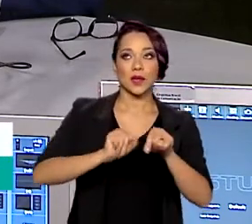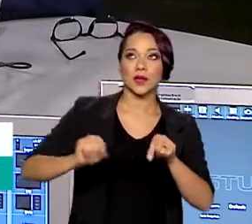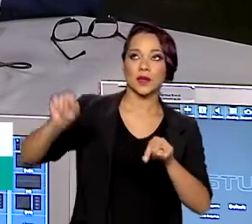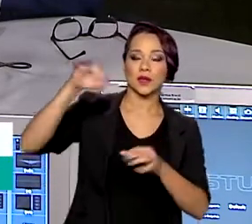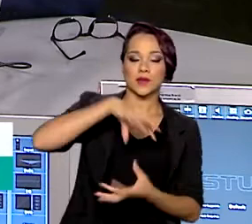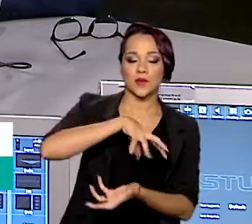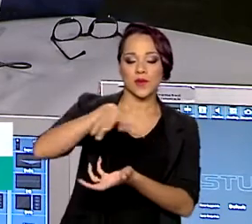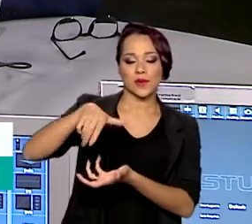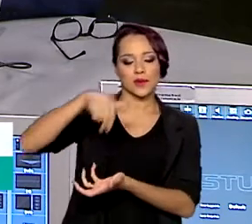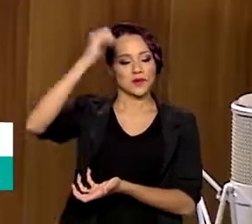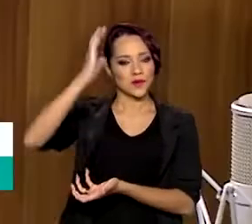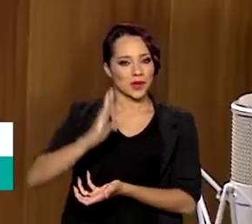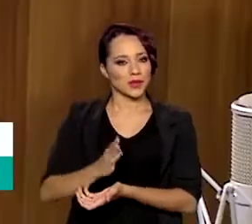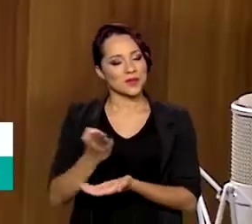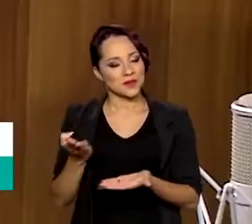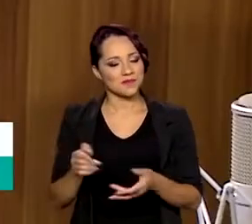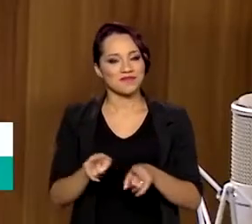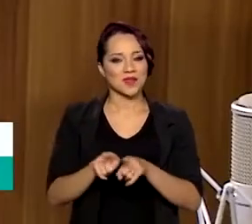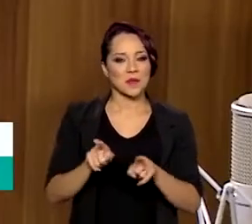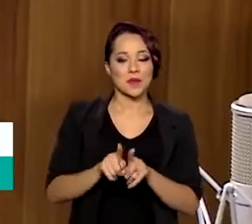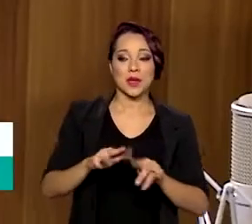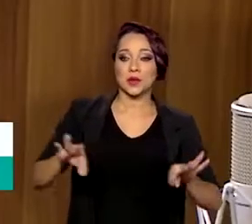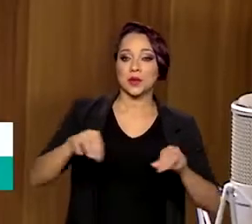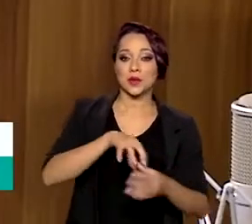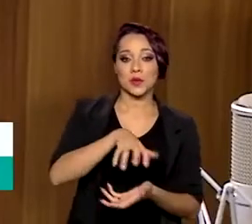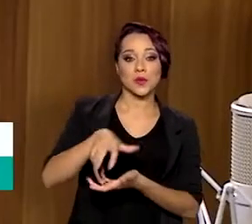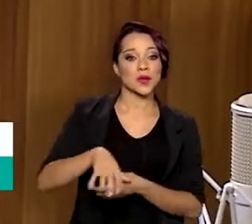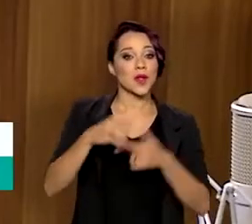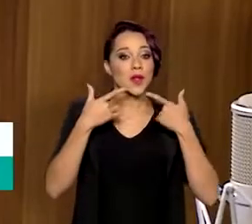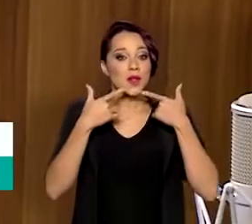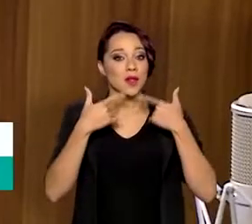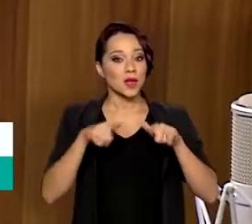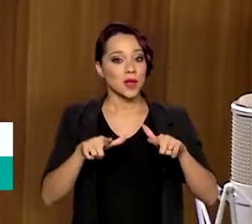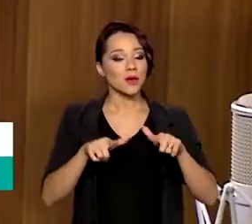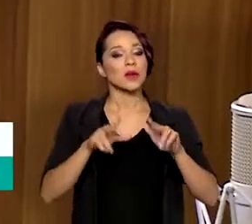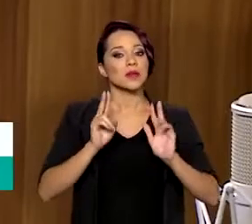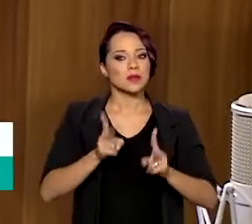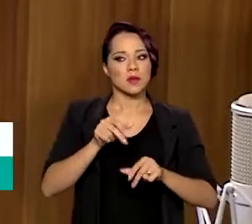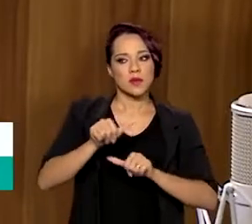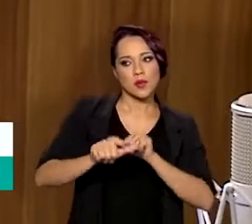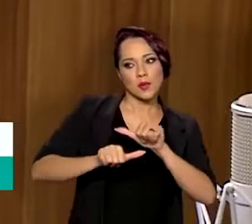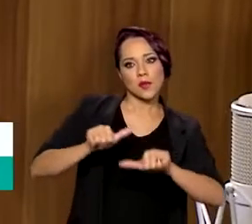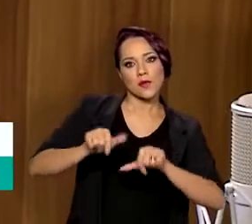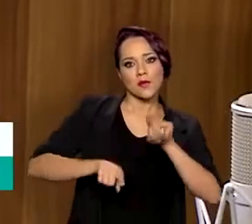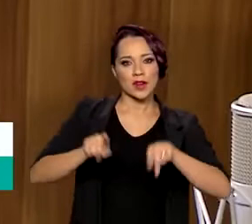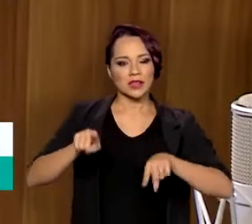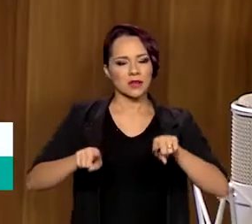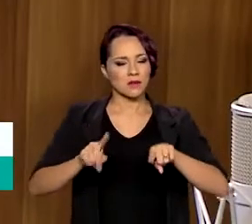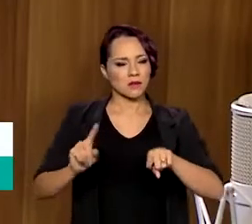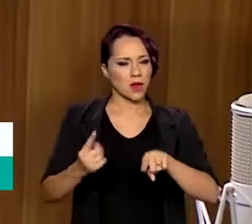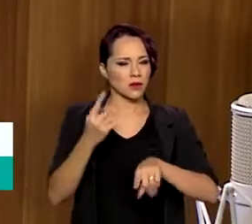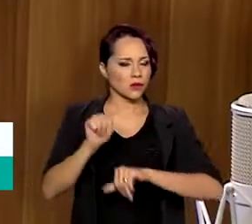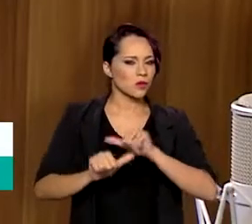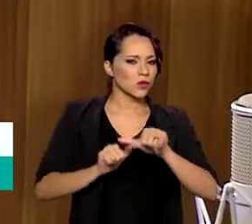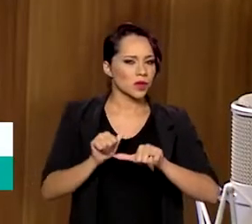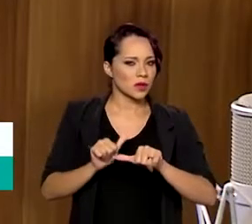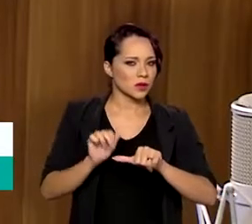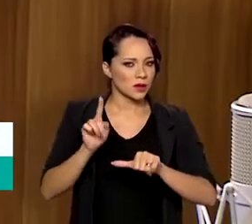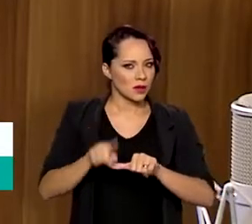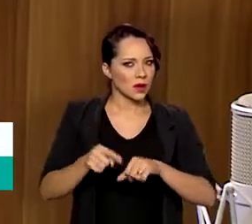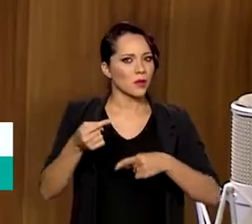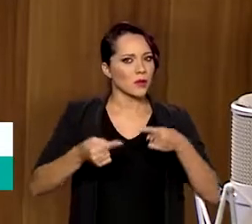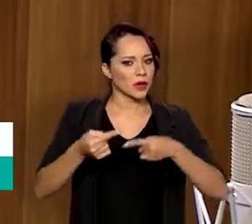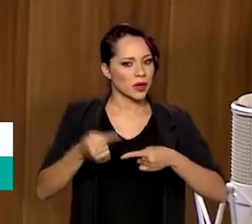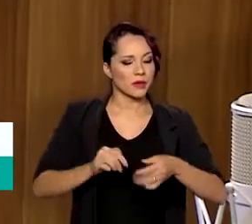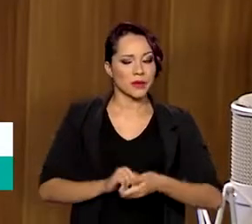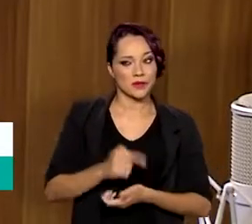planeta, né? E aqui no Brasil, assim como acontece em todo o mundo, a nossa língua está sempre mudando. Mas olha, uma dessas mudanças é bem polêmica,